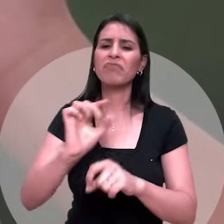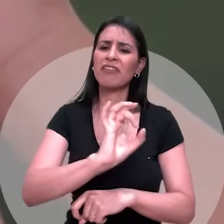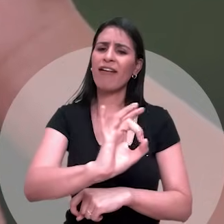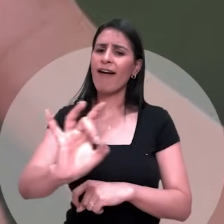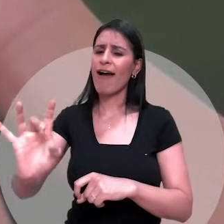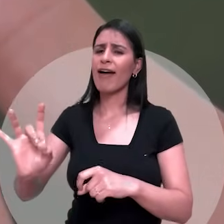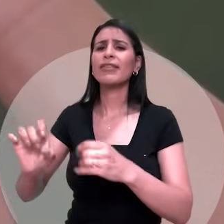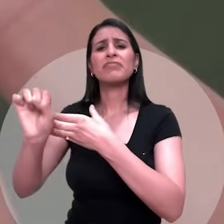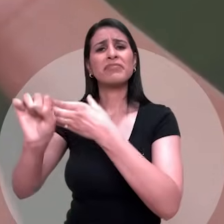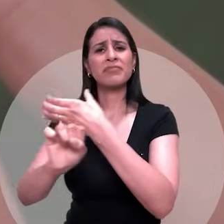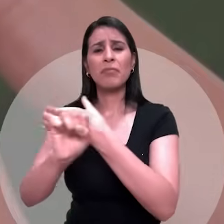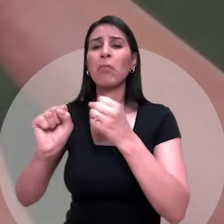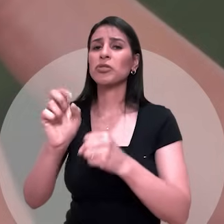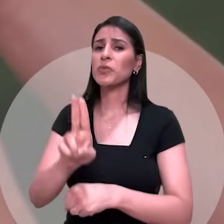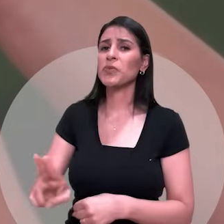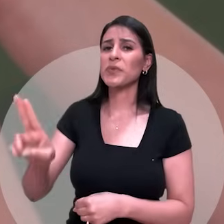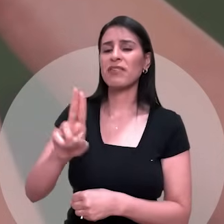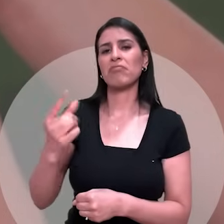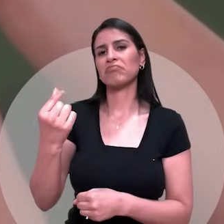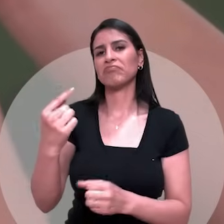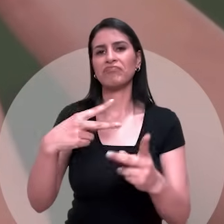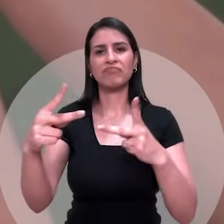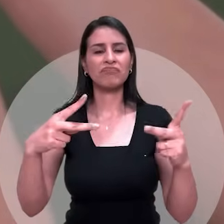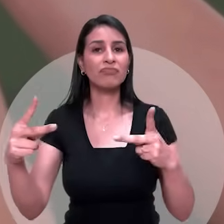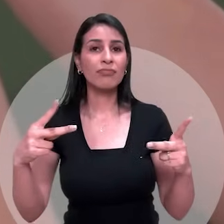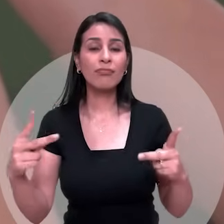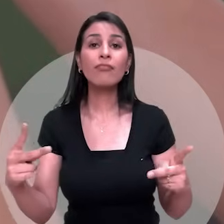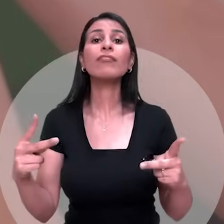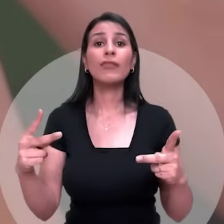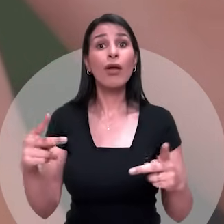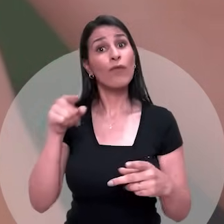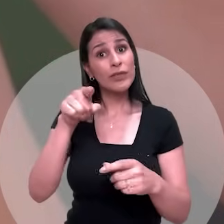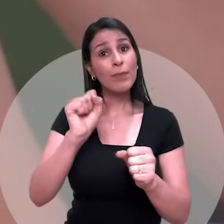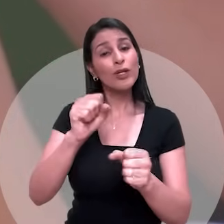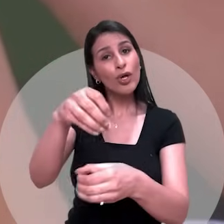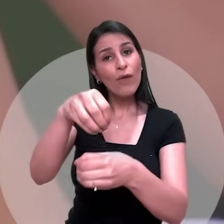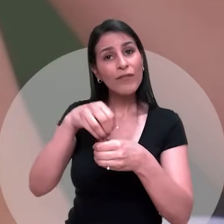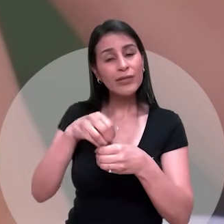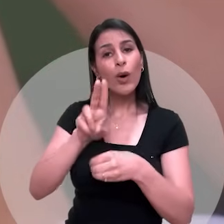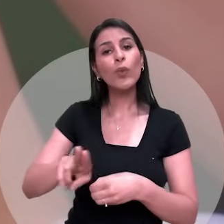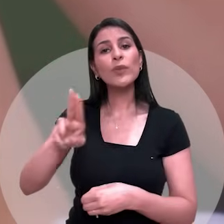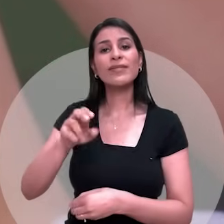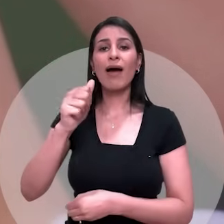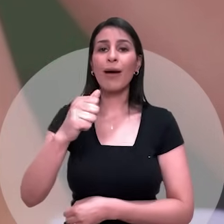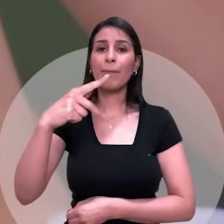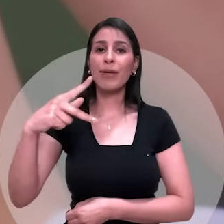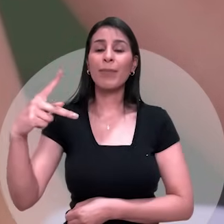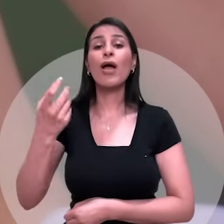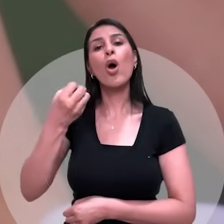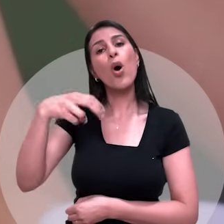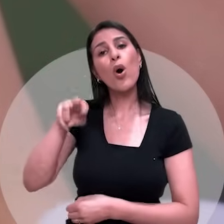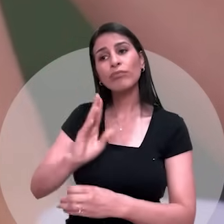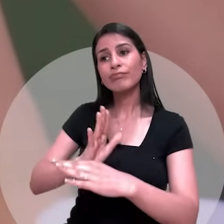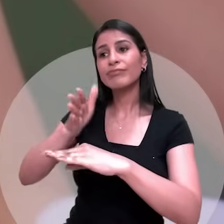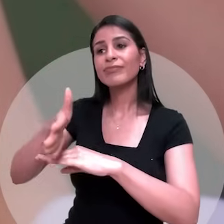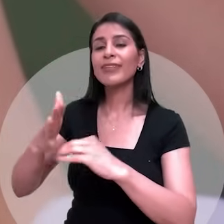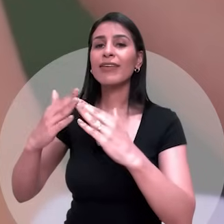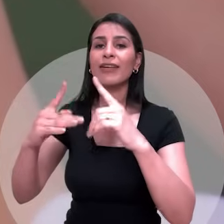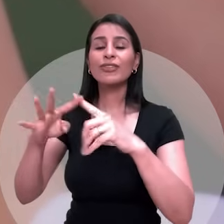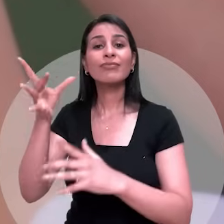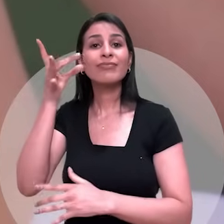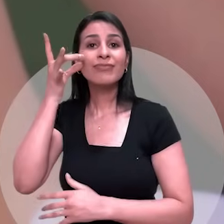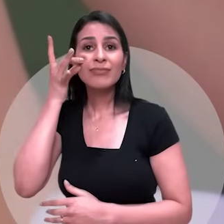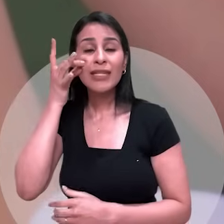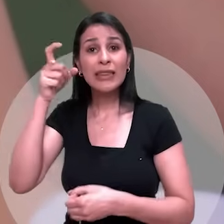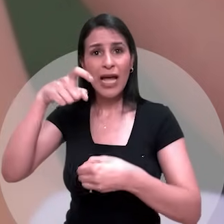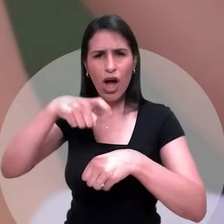cada sínodo define o destino das ofertas. Você pode ofertar através do aplicativo da ISLB ou em sua comunidade.